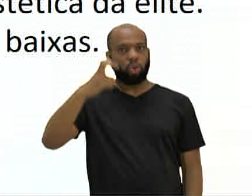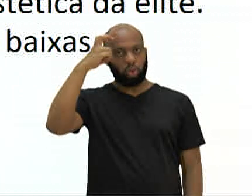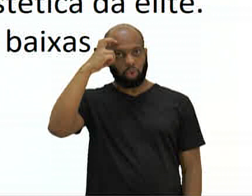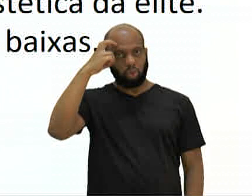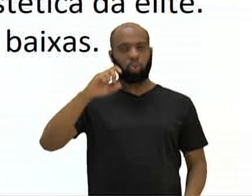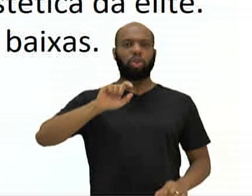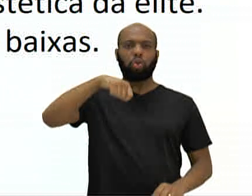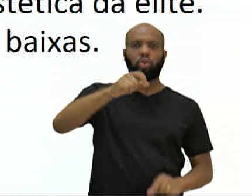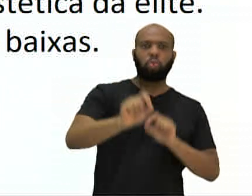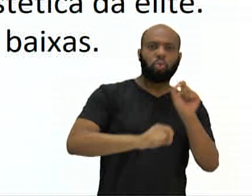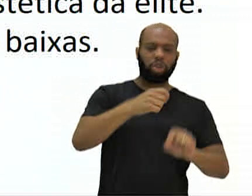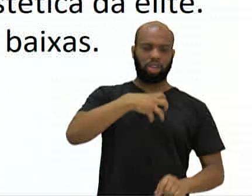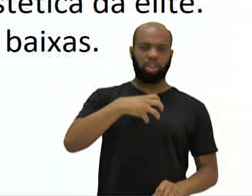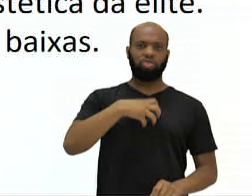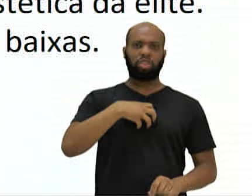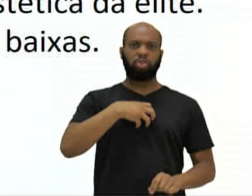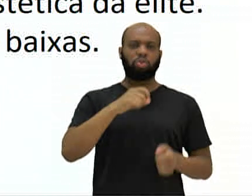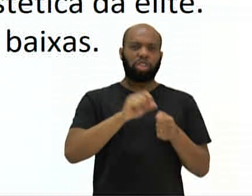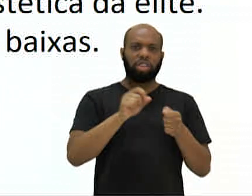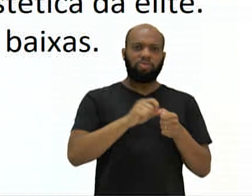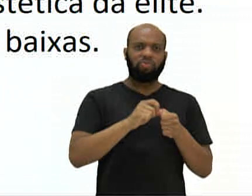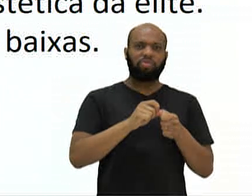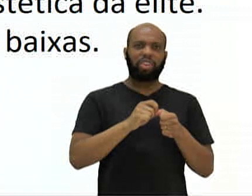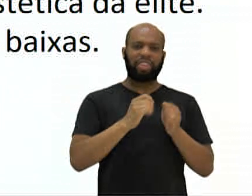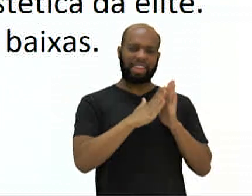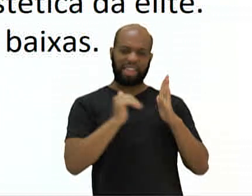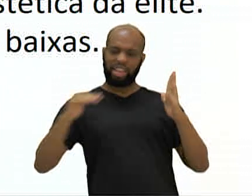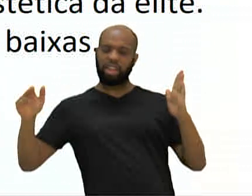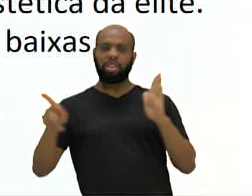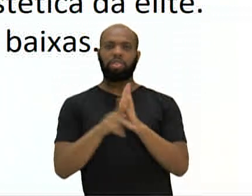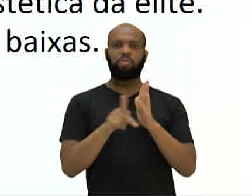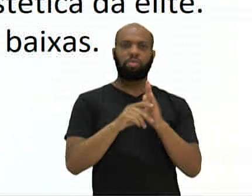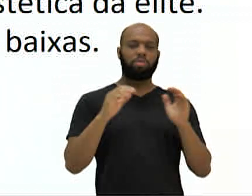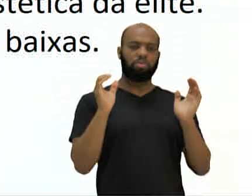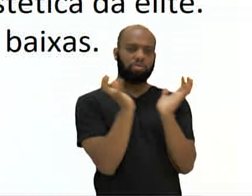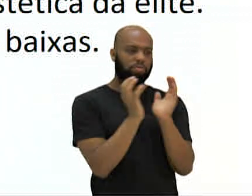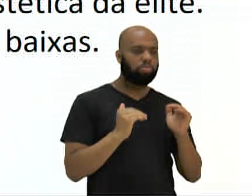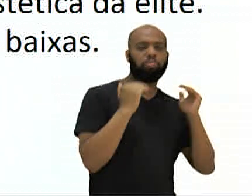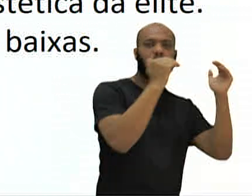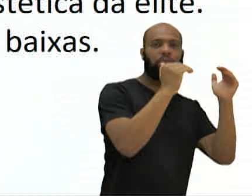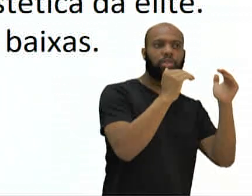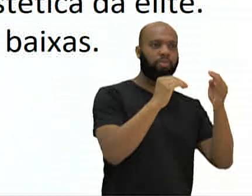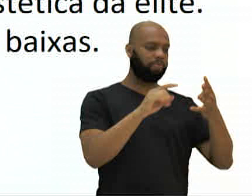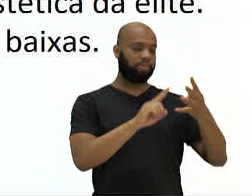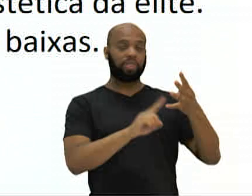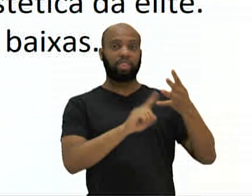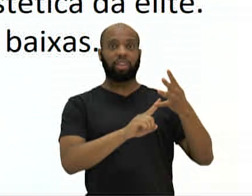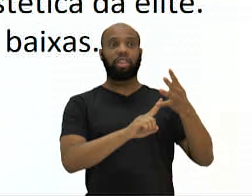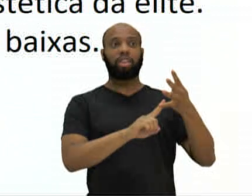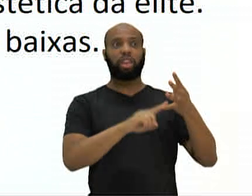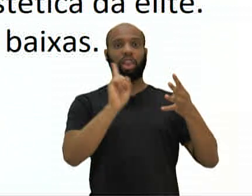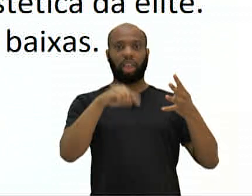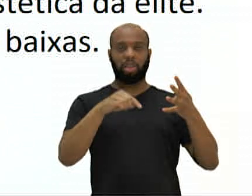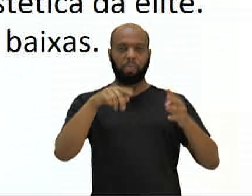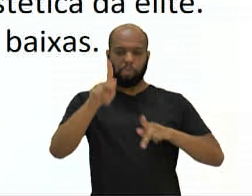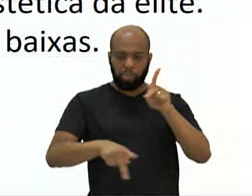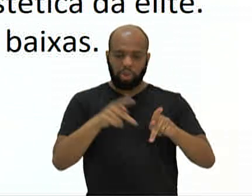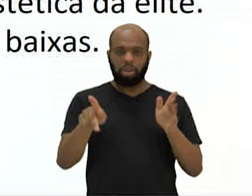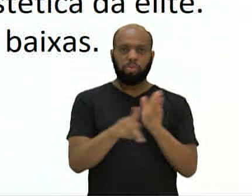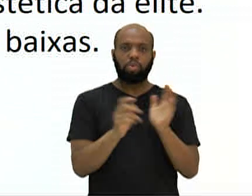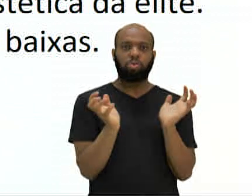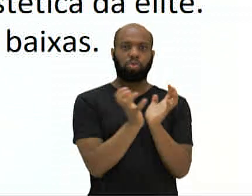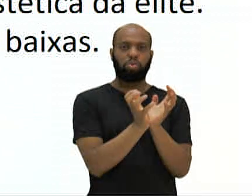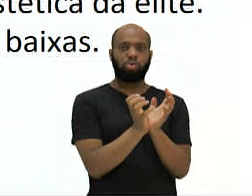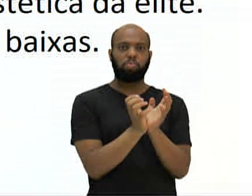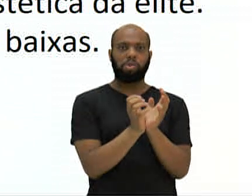erudita, relacionada às formas de produção estética da elite. D. Cultura popular, própria das classes econômicas